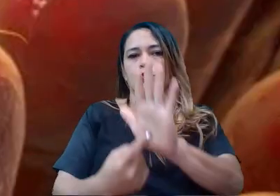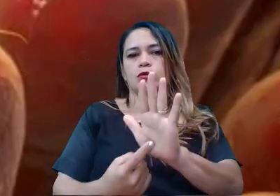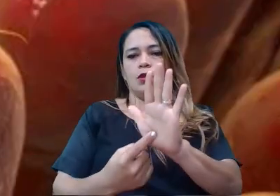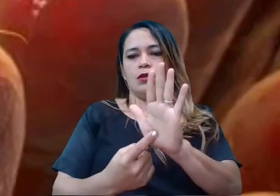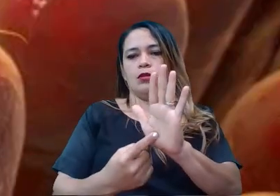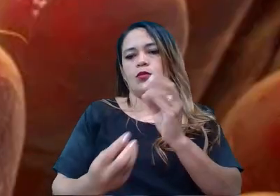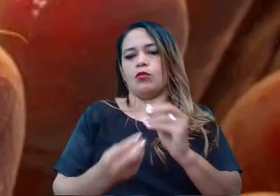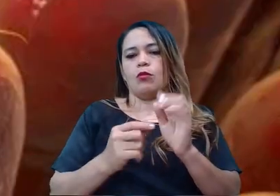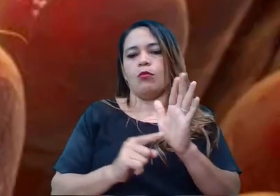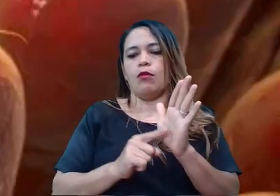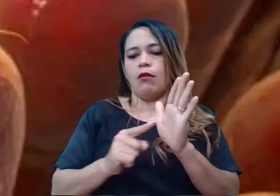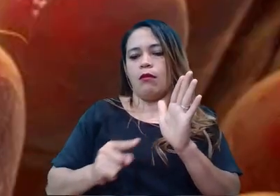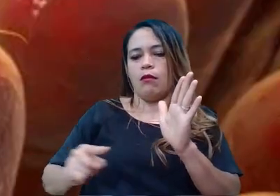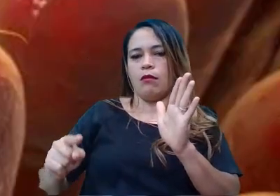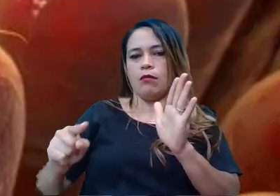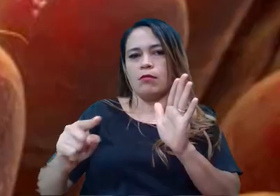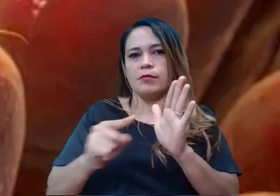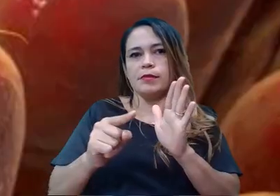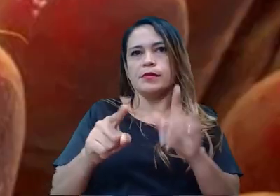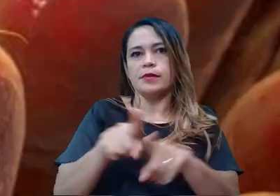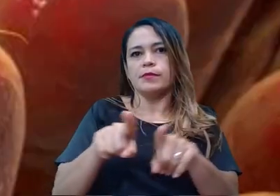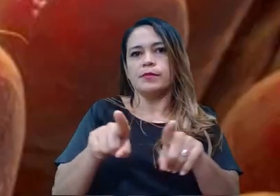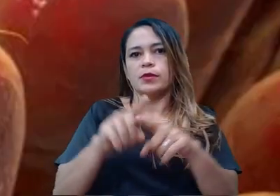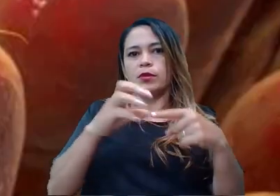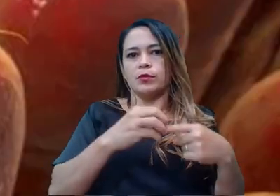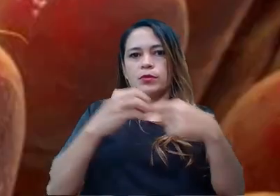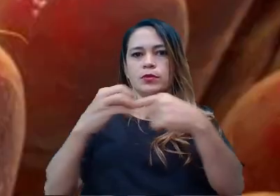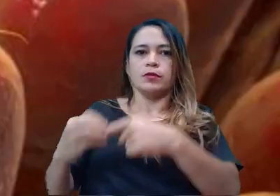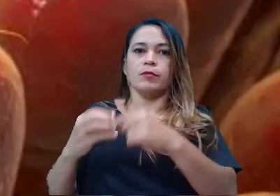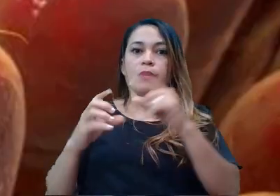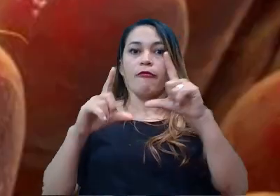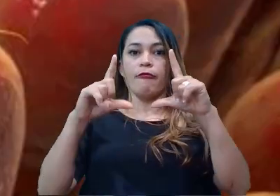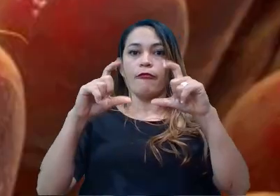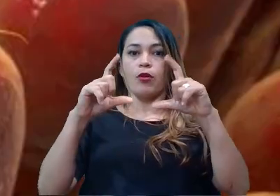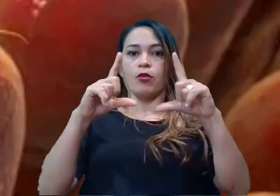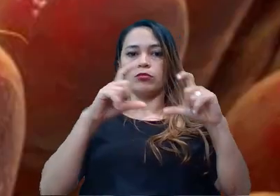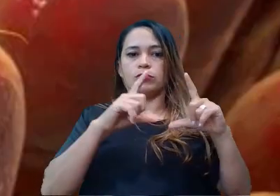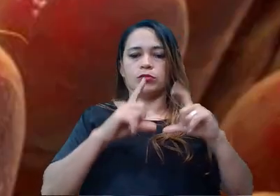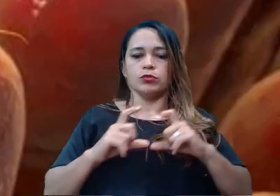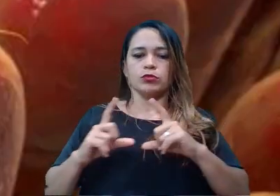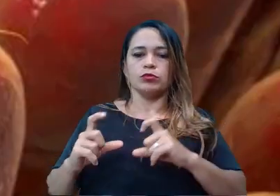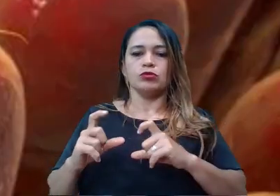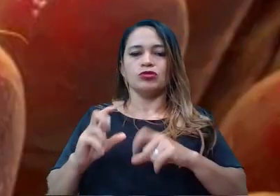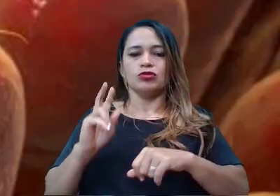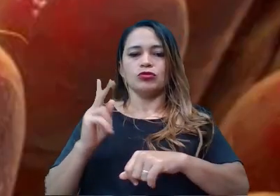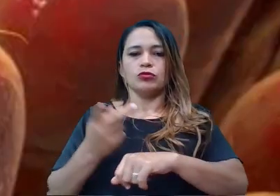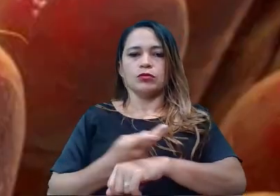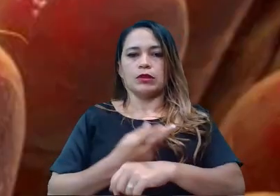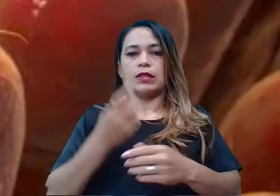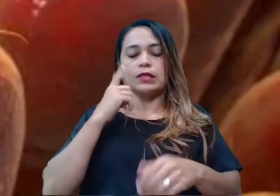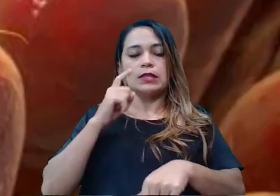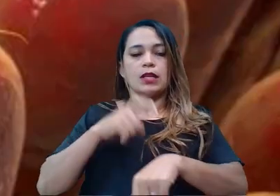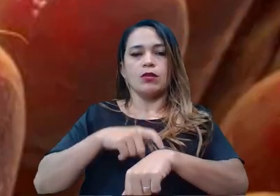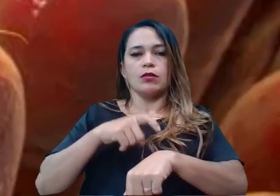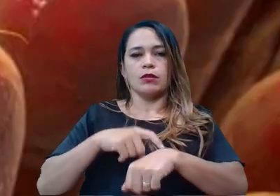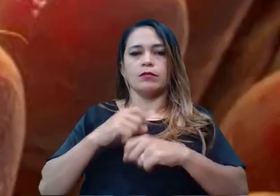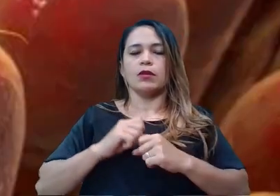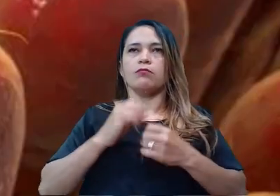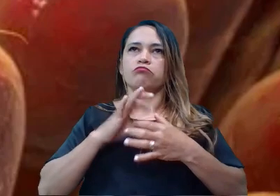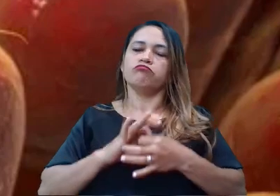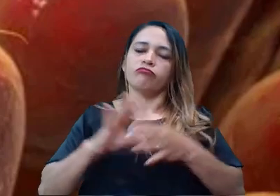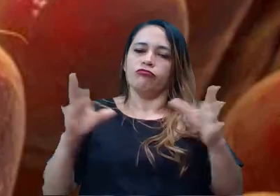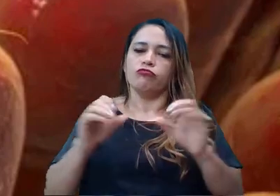parasita, no caso o protozoário, e eu vou te mostrar também fotos de sintomas. Nessa hora, eu queria que você ficasse à vontade